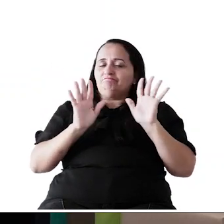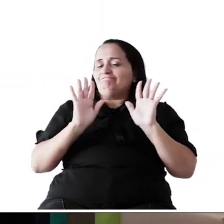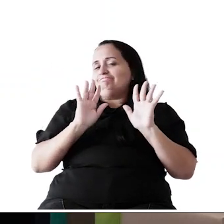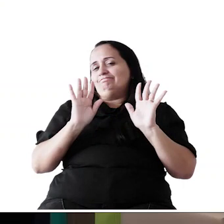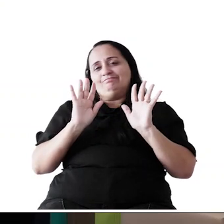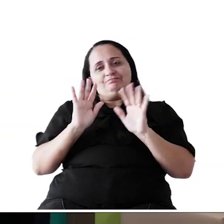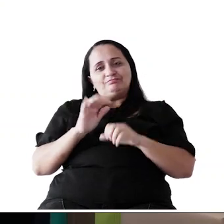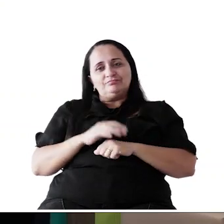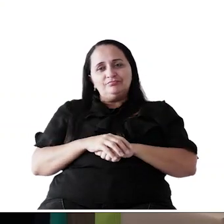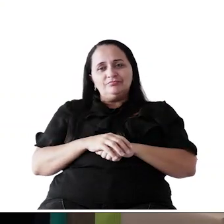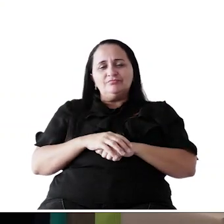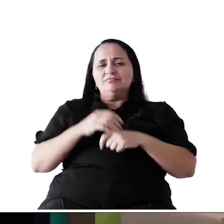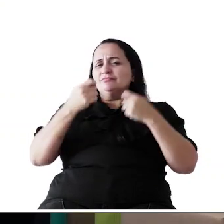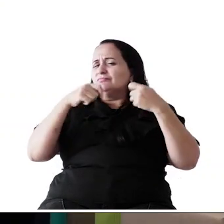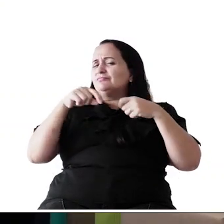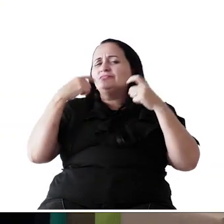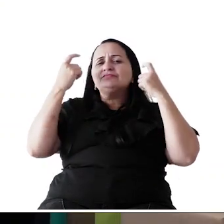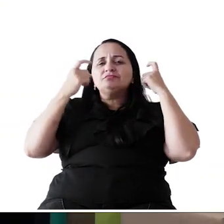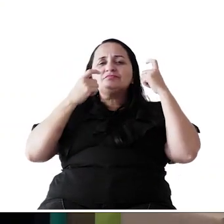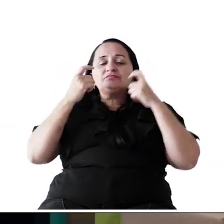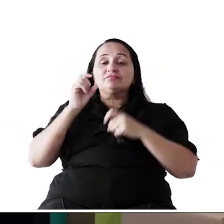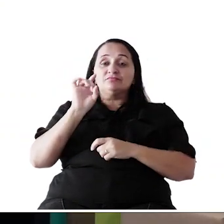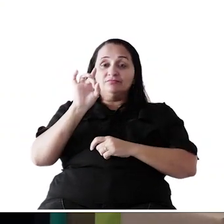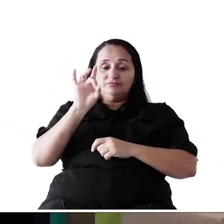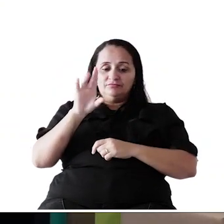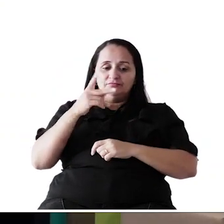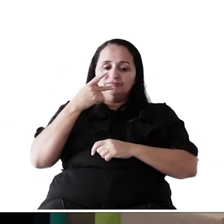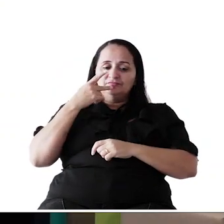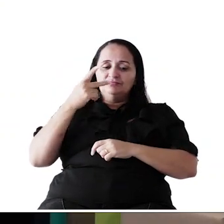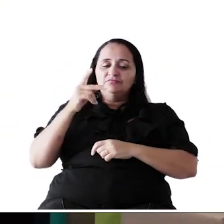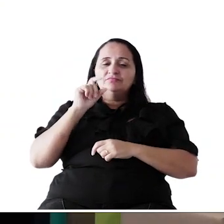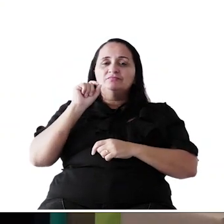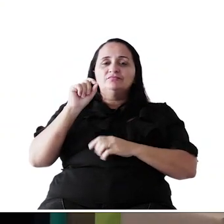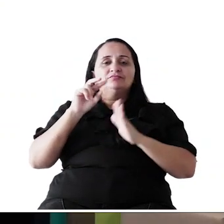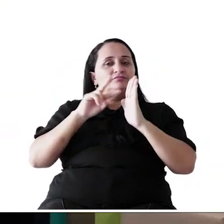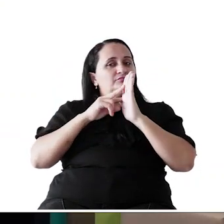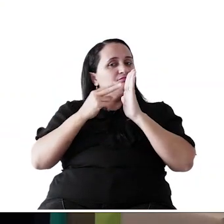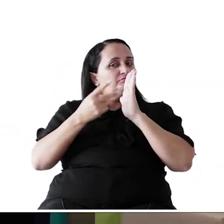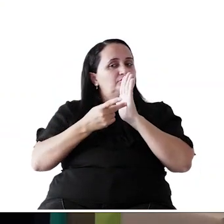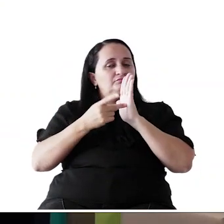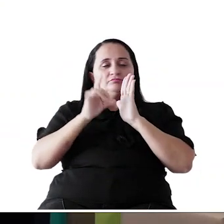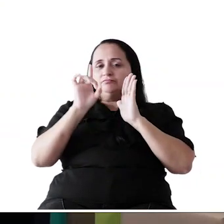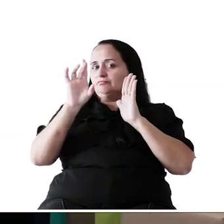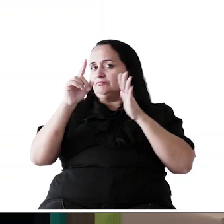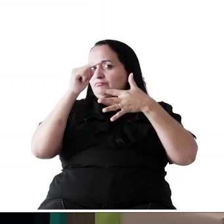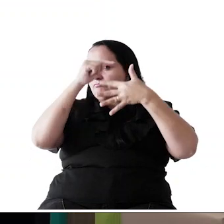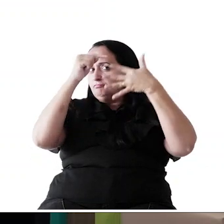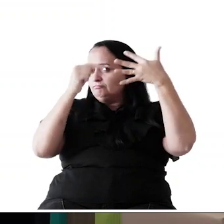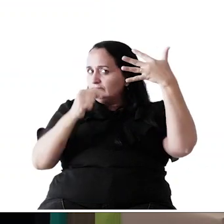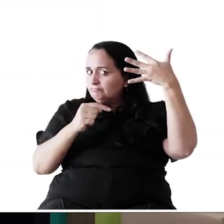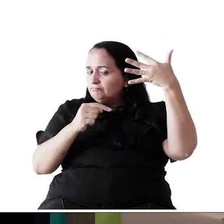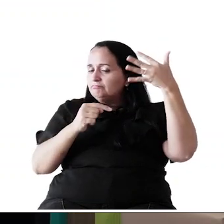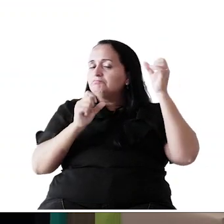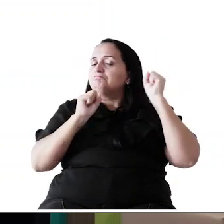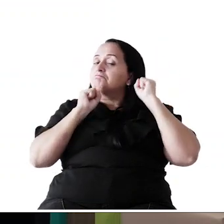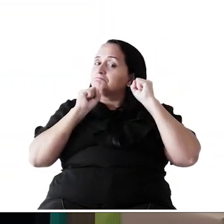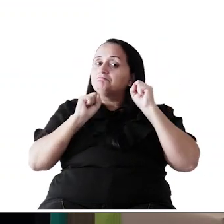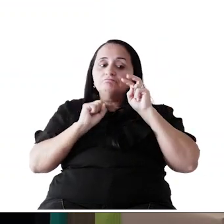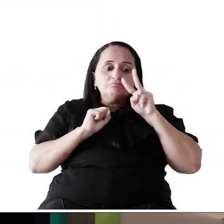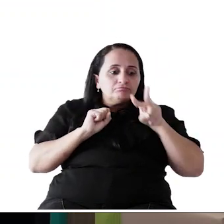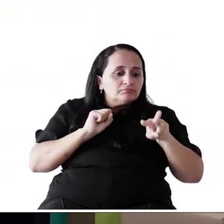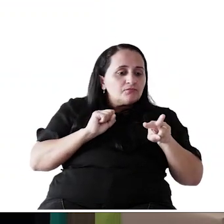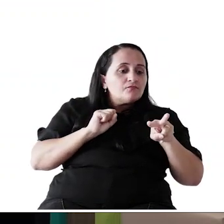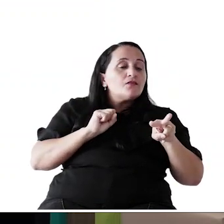Não, não é necessário. Estou dizendo quais são apenas os significados. Nas questões, vão nos